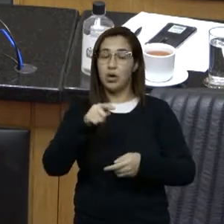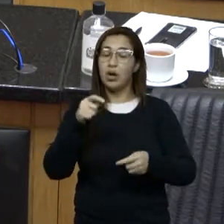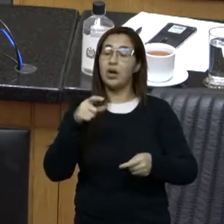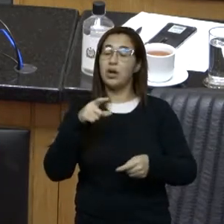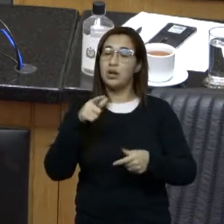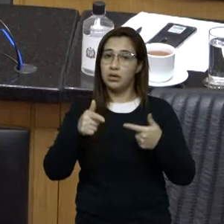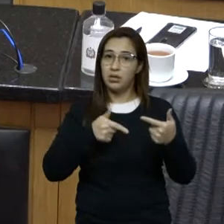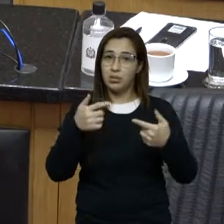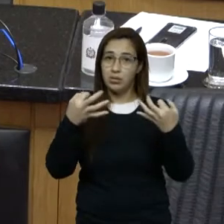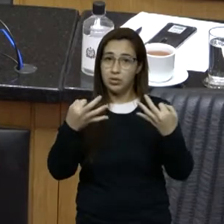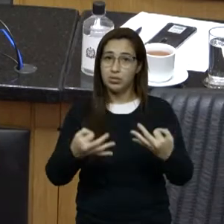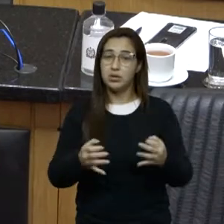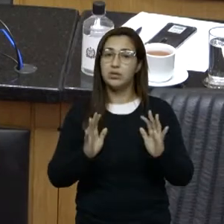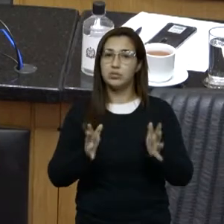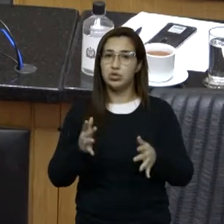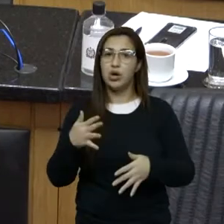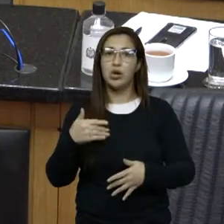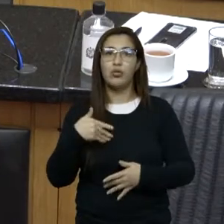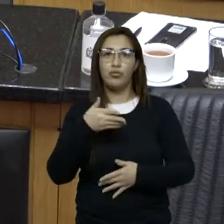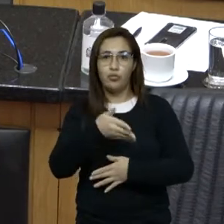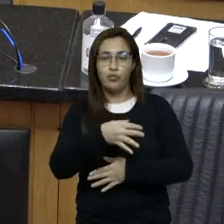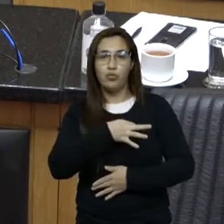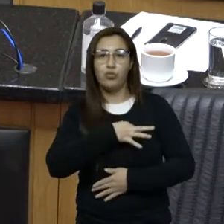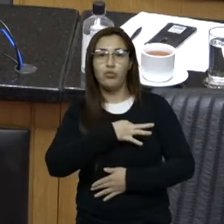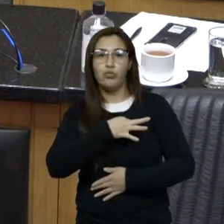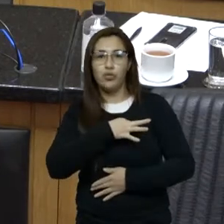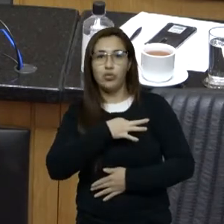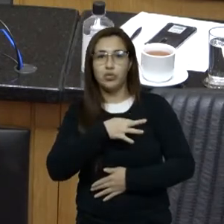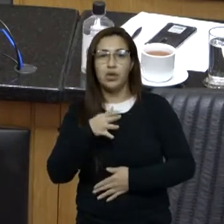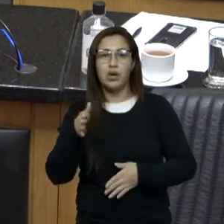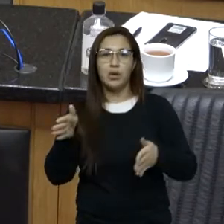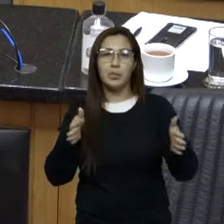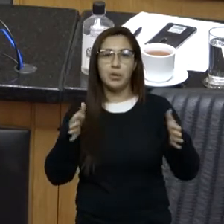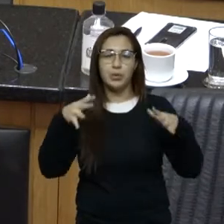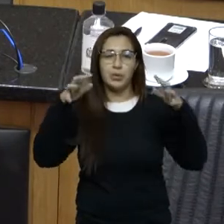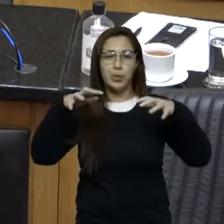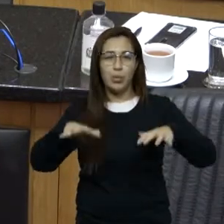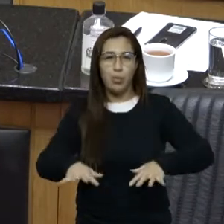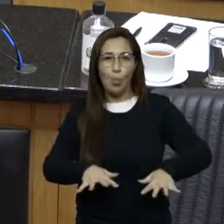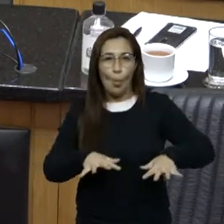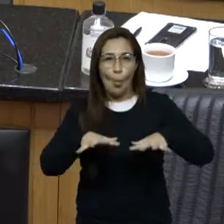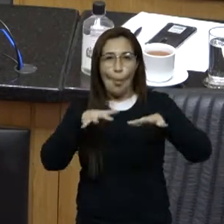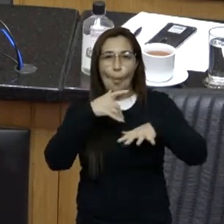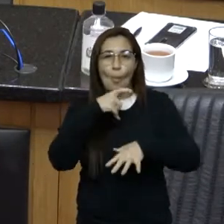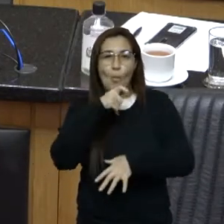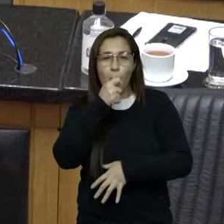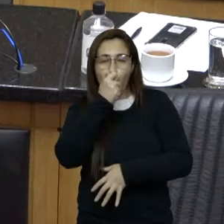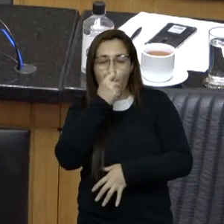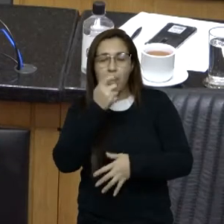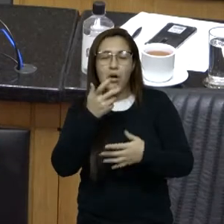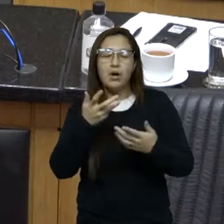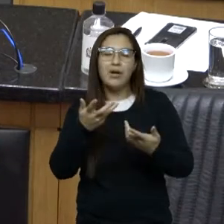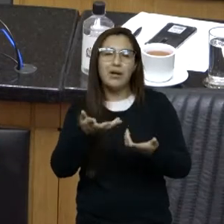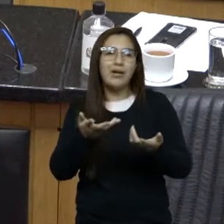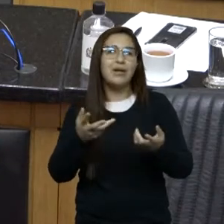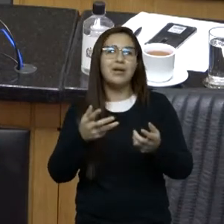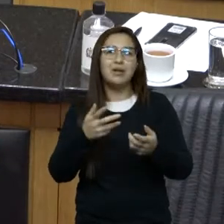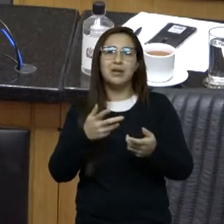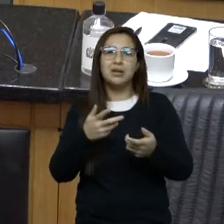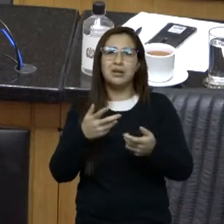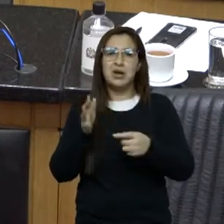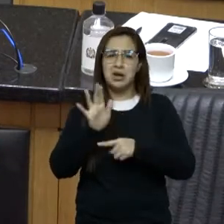conheço esse trabalho já foi trabalhar voluntariamente em Blumenau em épocas de gente eu sei do sofrimento se ergue em sozinho sem ajuda do governo